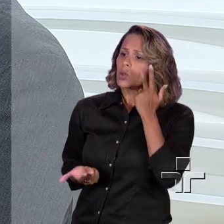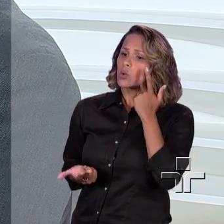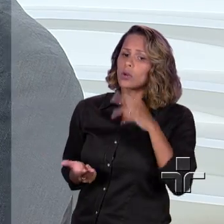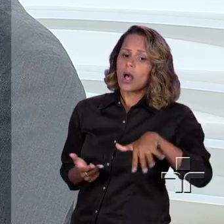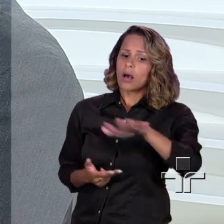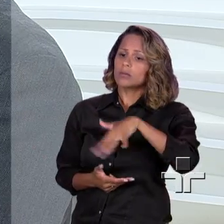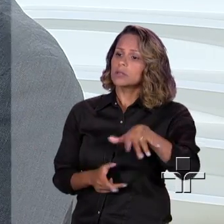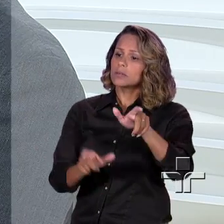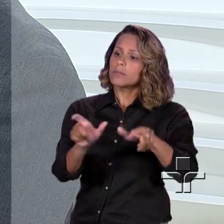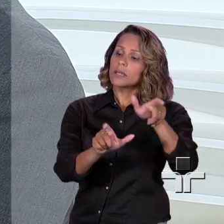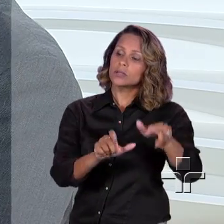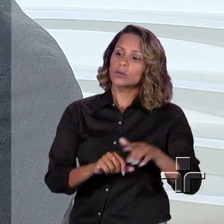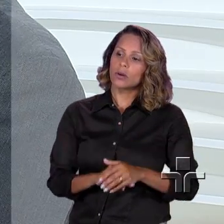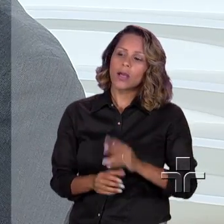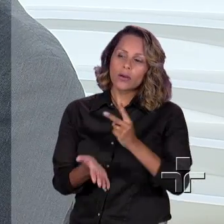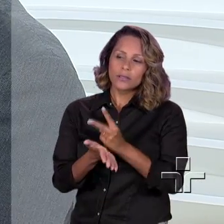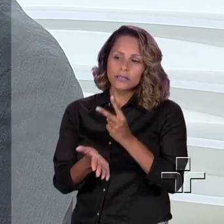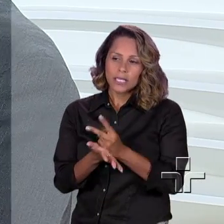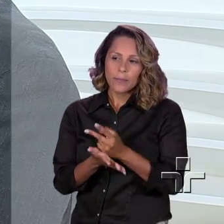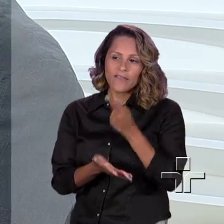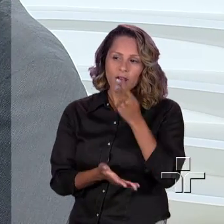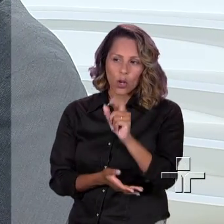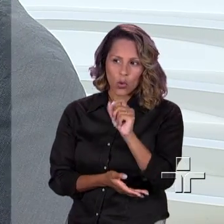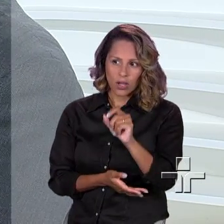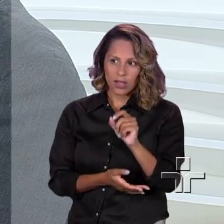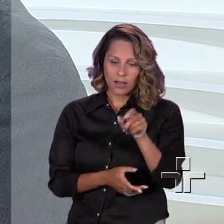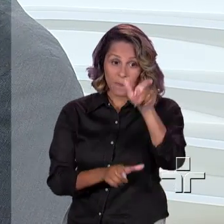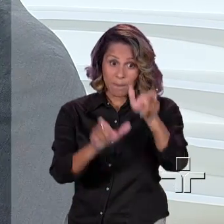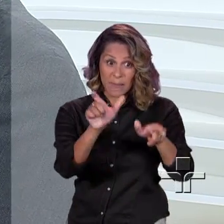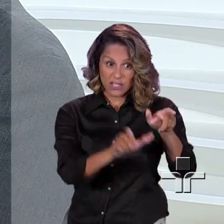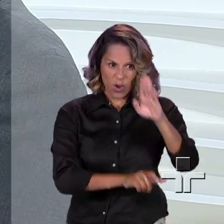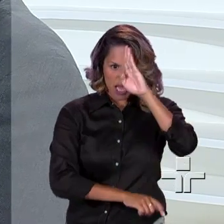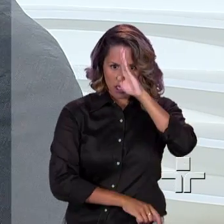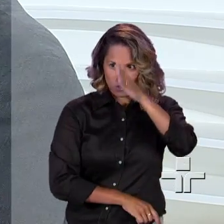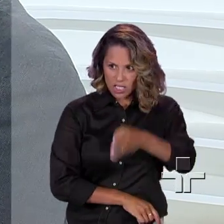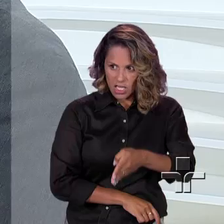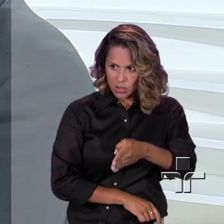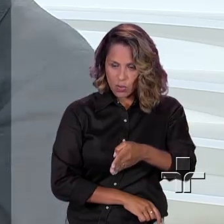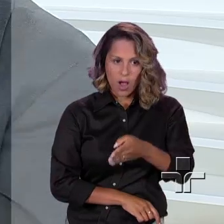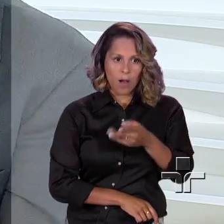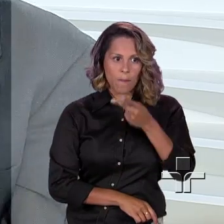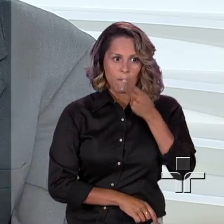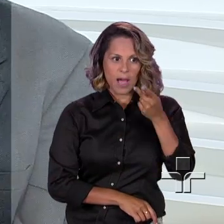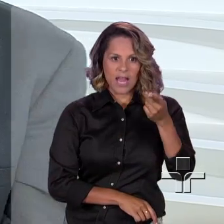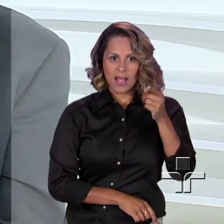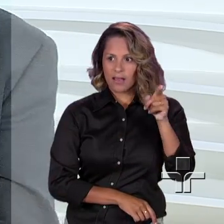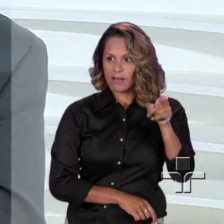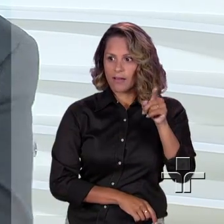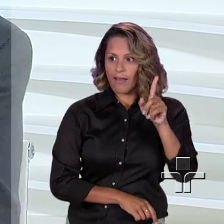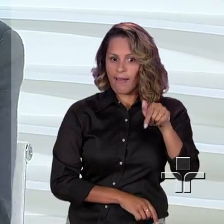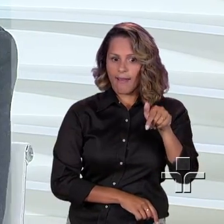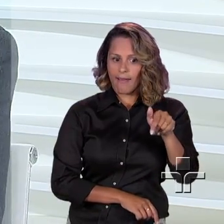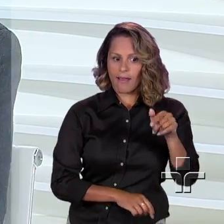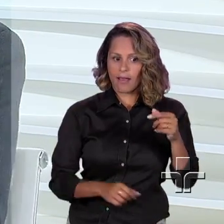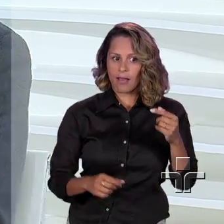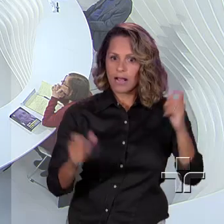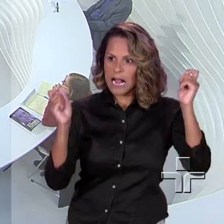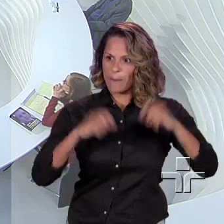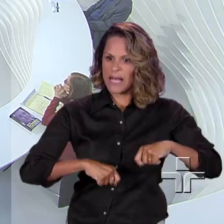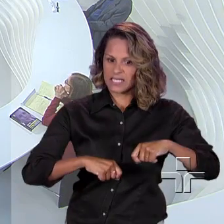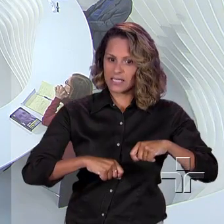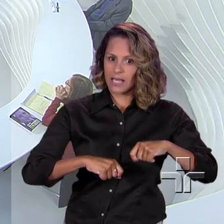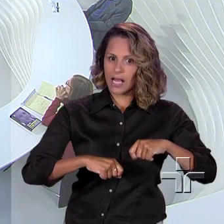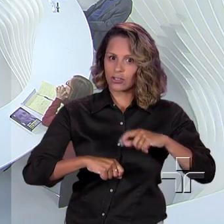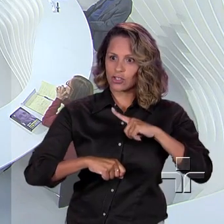que os heterossexuais têm uma capacidade impressionante de gerar novas gerações de homossexuais. Porque todos nós, não todos, a